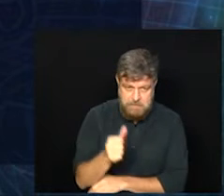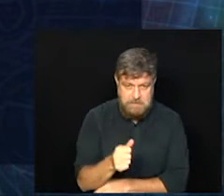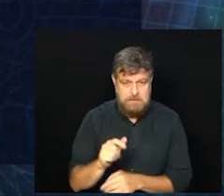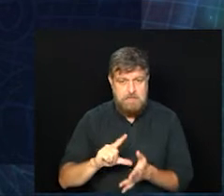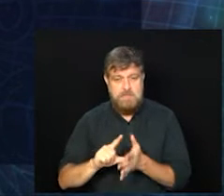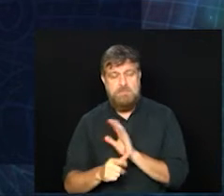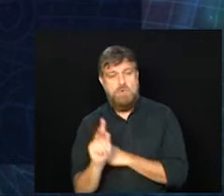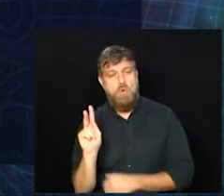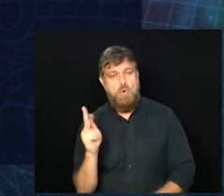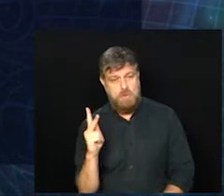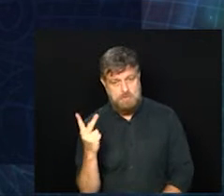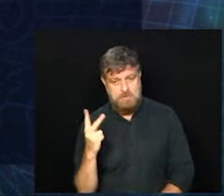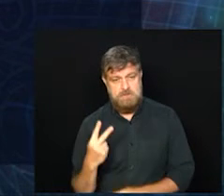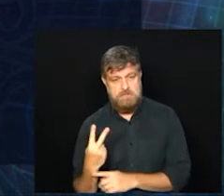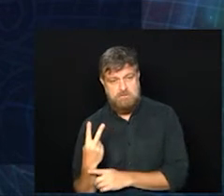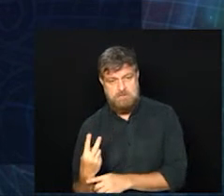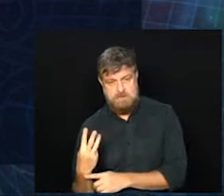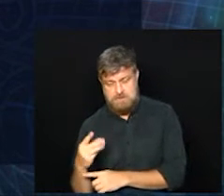26.247, Hortolândia